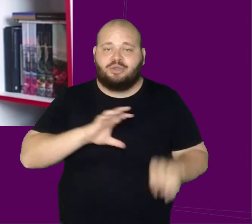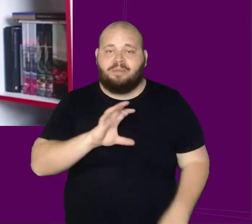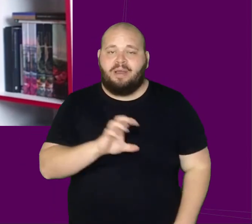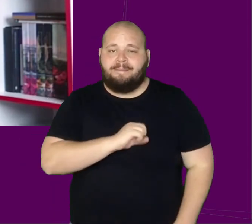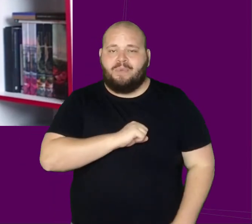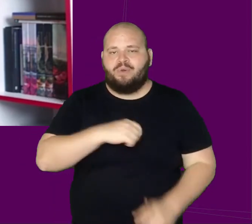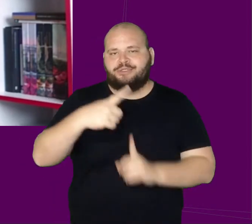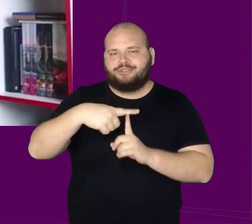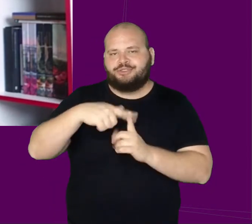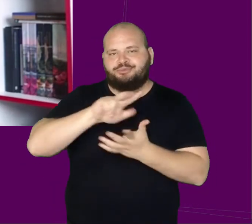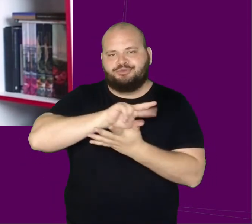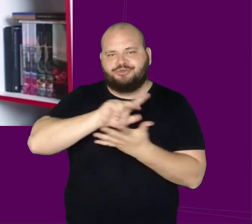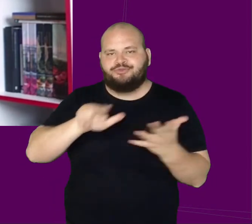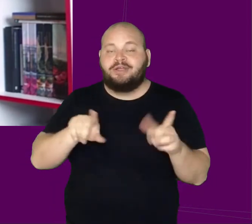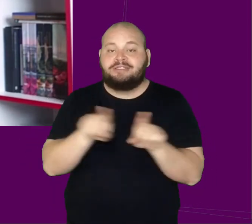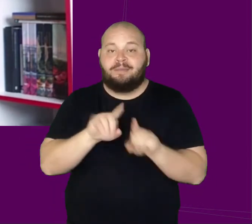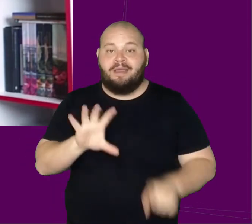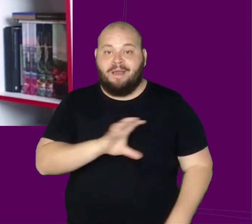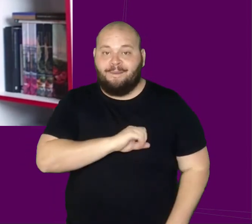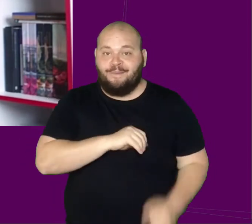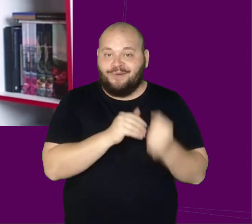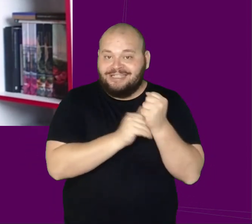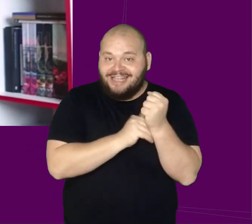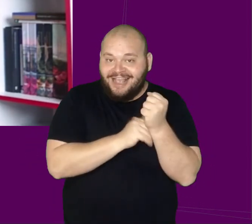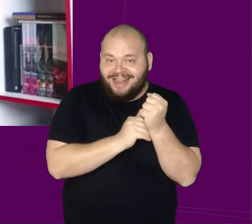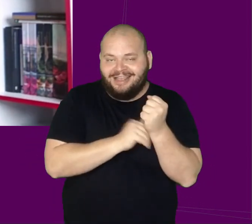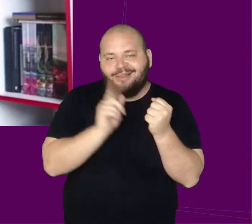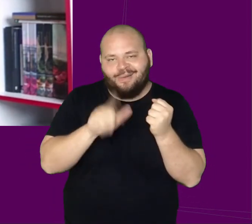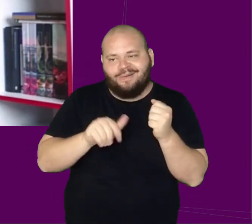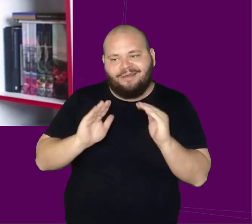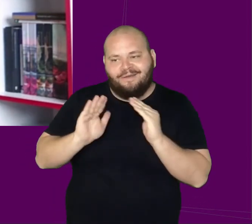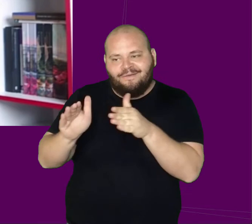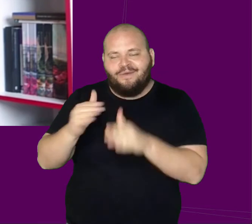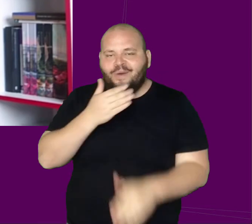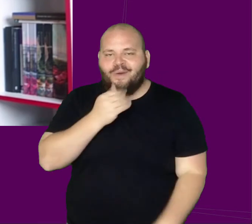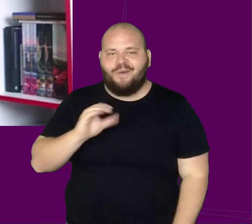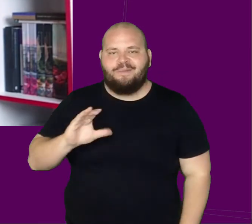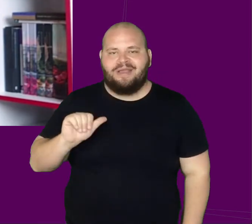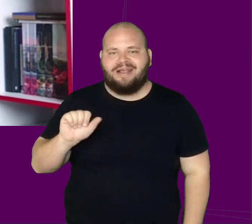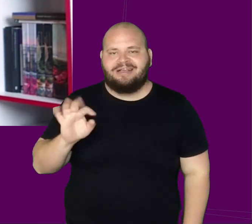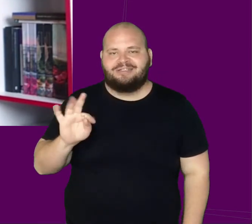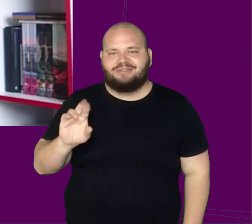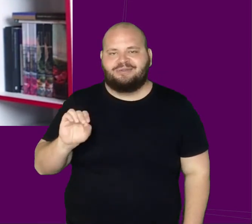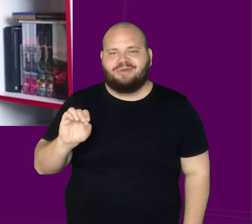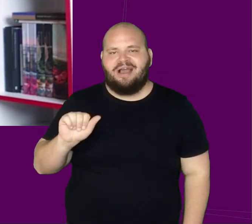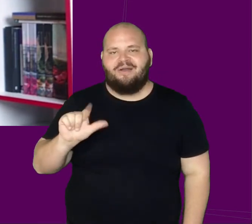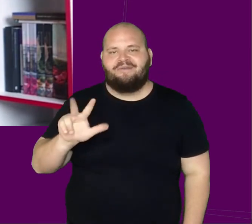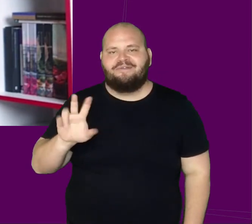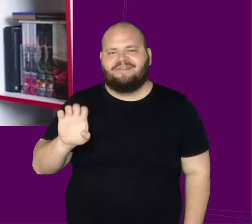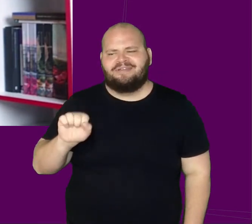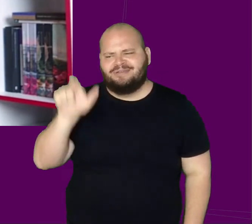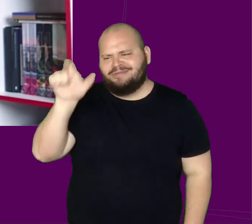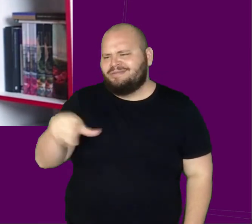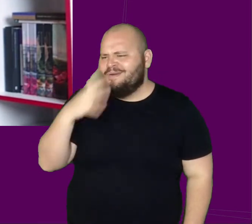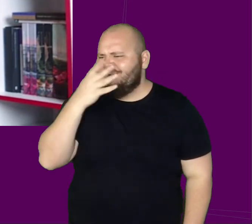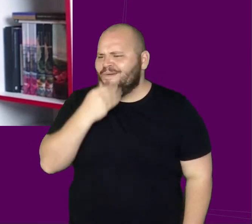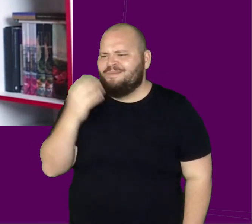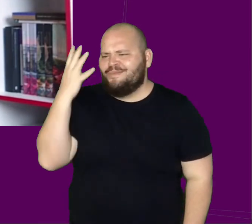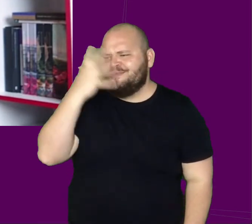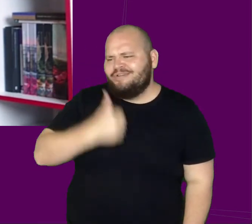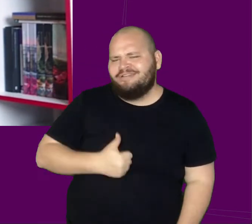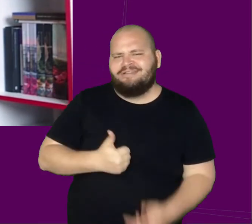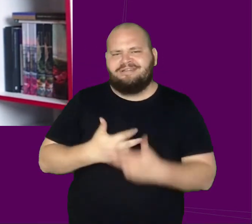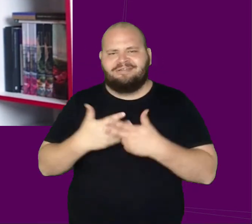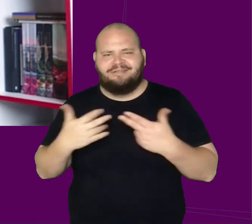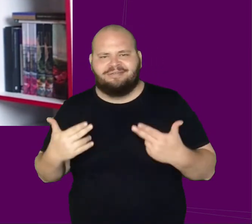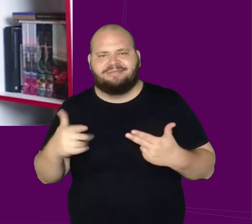amores diferentes, até mesmo o amor secreto dela, que é o Castro Alves, que ela descreve como um homem muito bonito, enfim. E